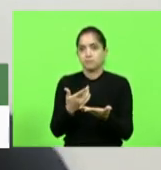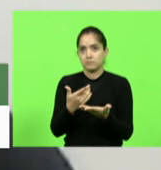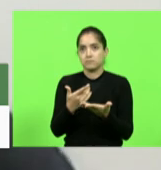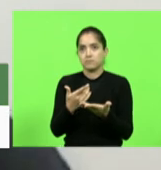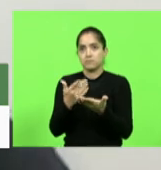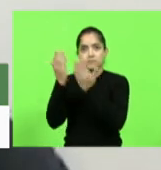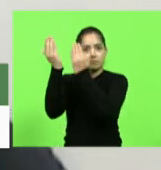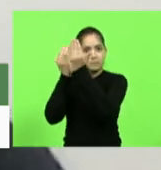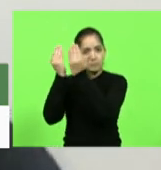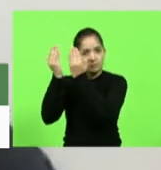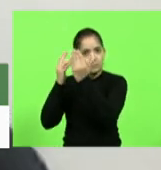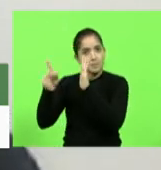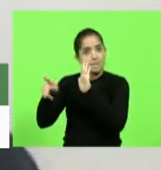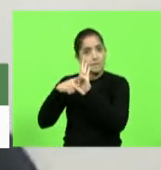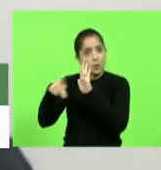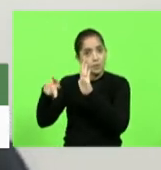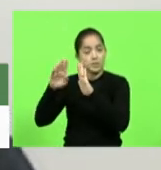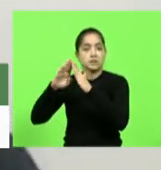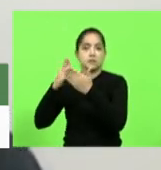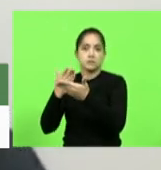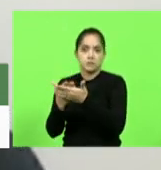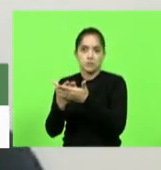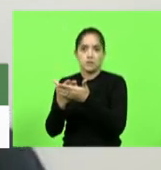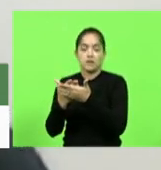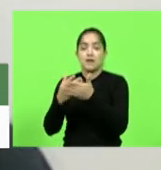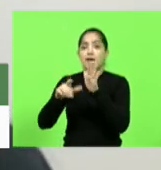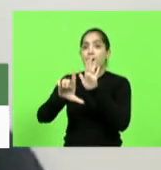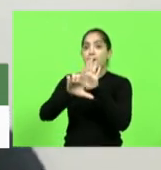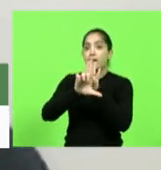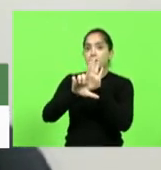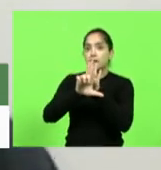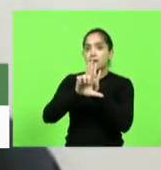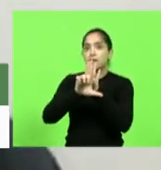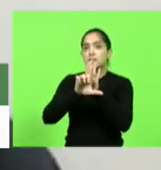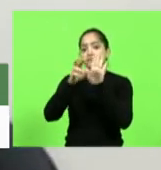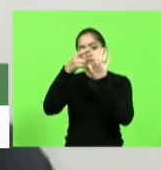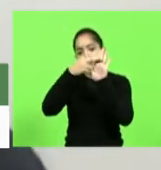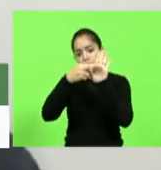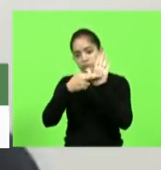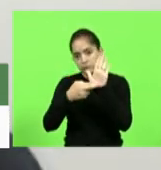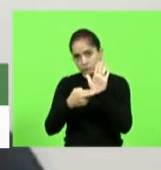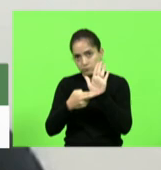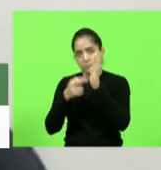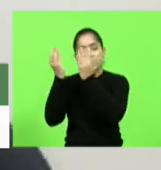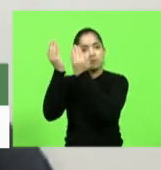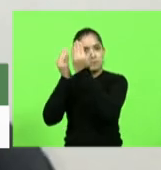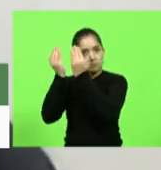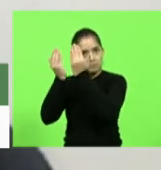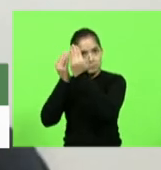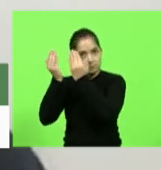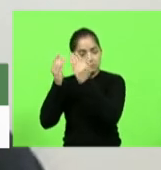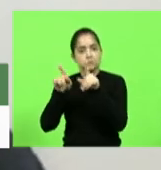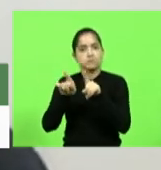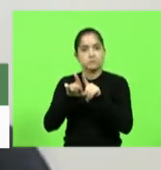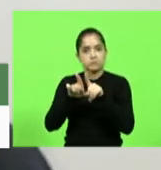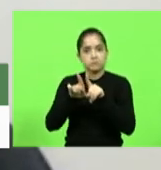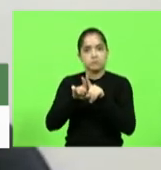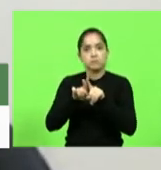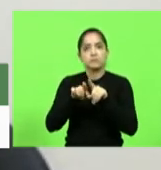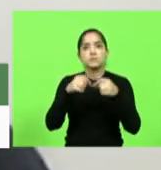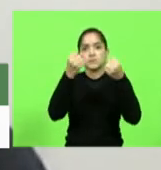psicologia do escolar. A lei federal, ela aponta para uma diretriz, e a própria psicologia também caminha nesse sentido, o serviço social vai falar depois